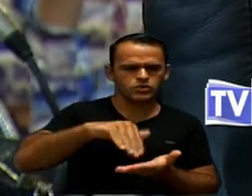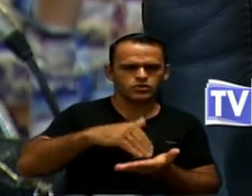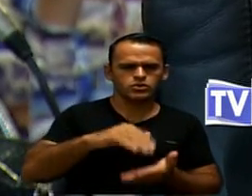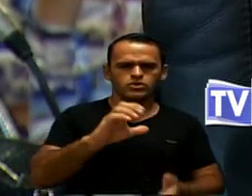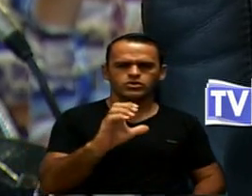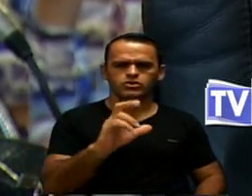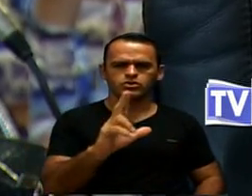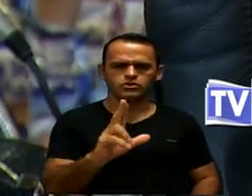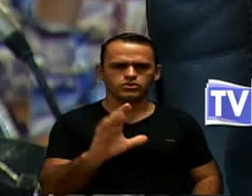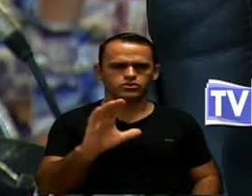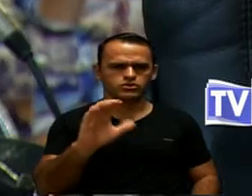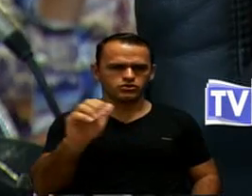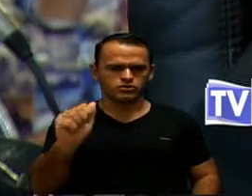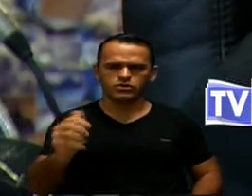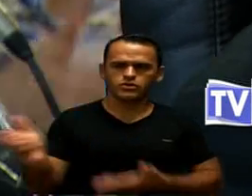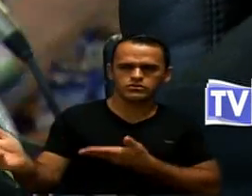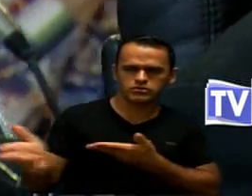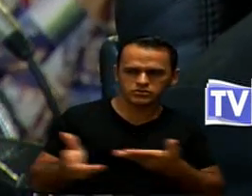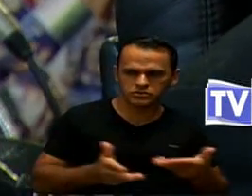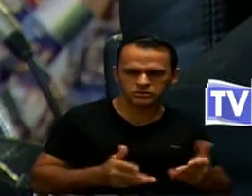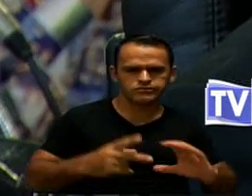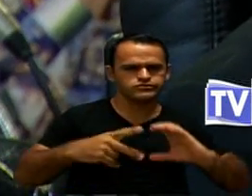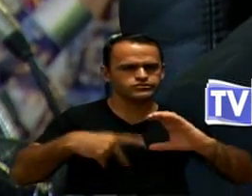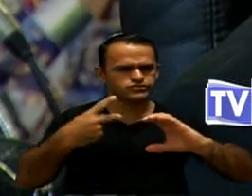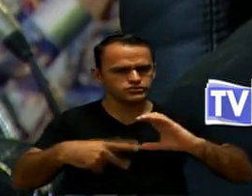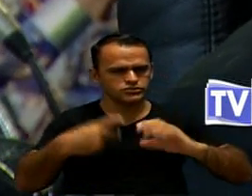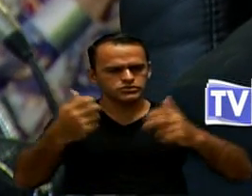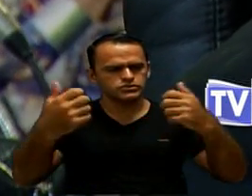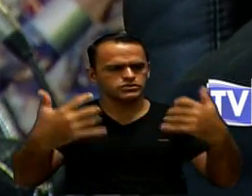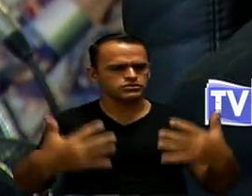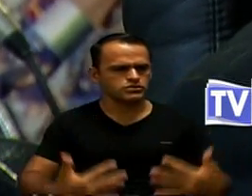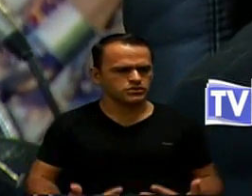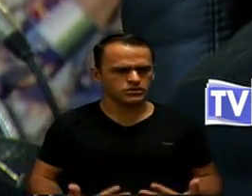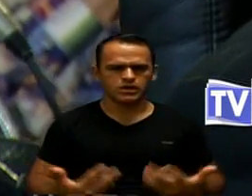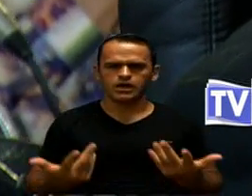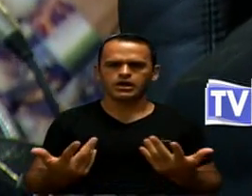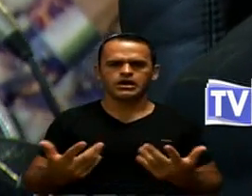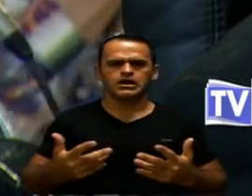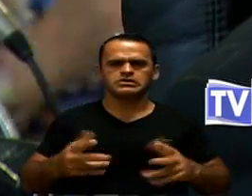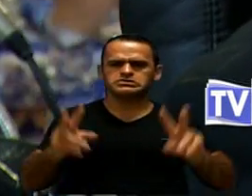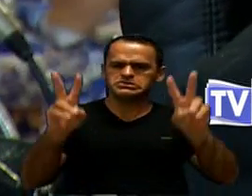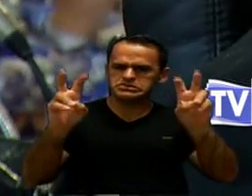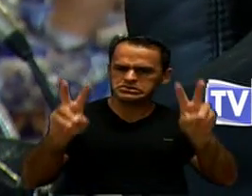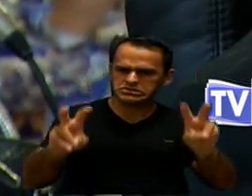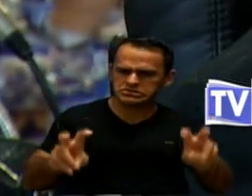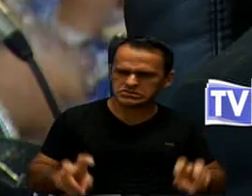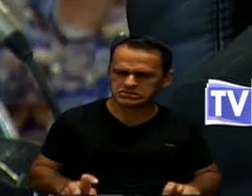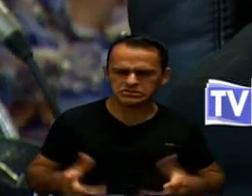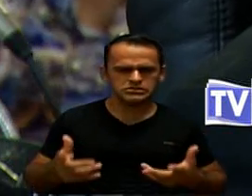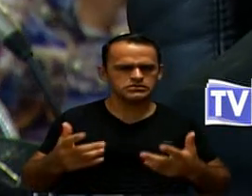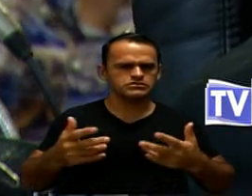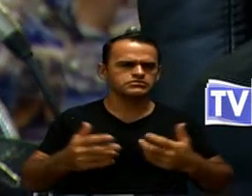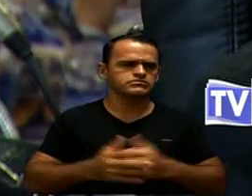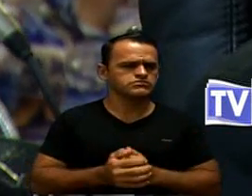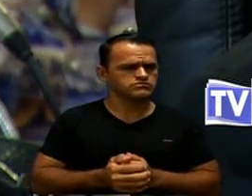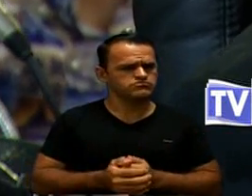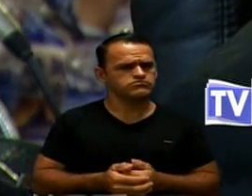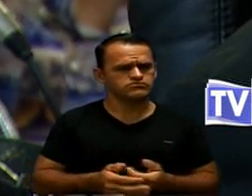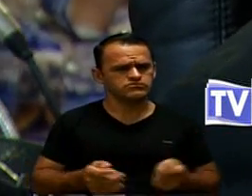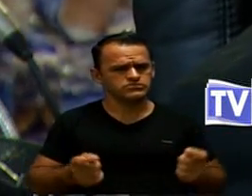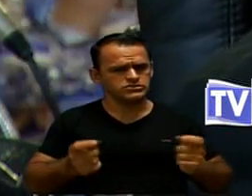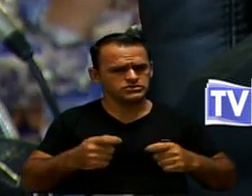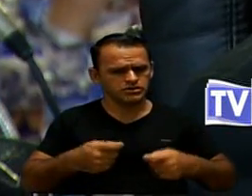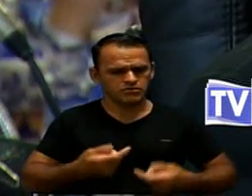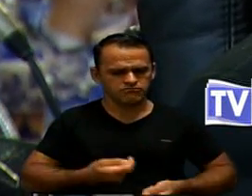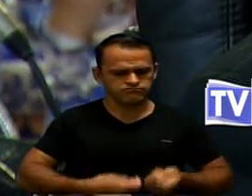Cuca para vir aqui para a Câmara e dar algumas explicações para nós, o andamento dessas questões. Porque é muito cômodo e lucrativo